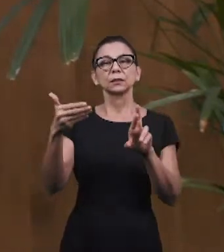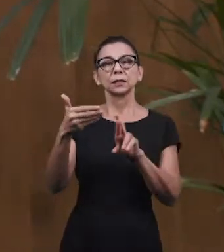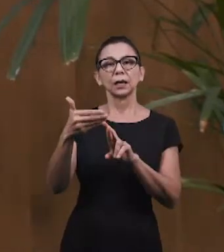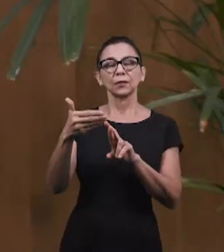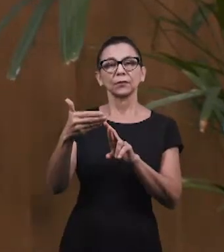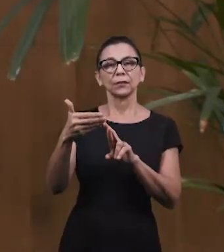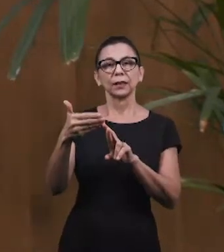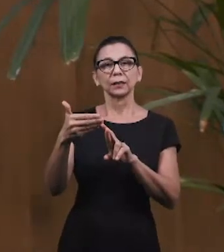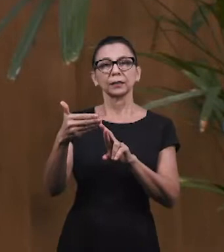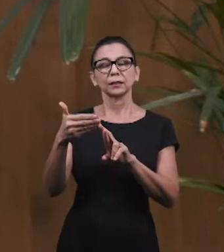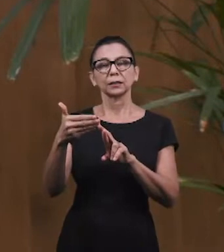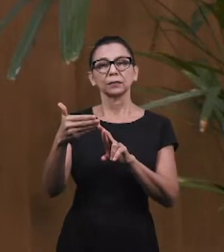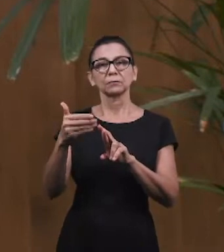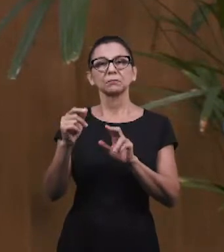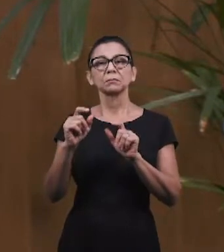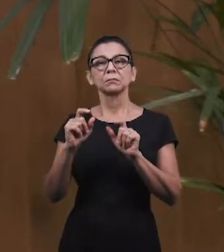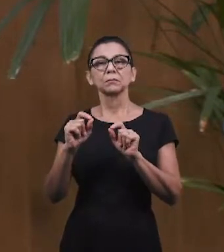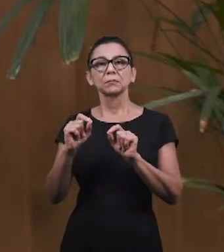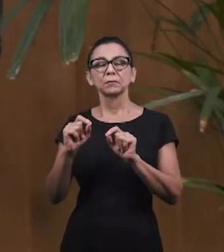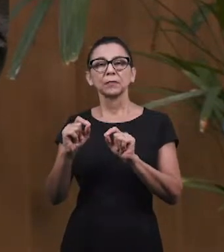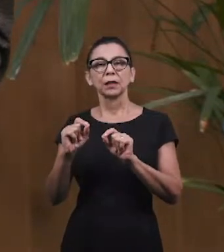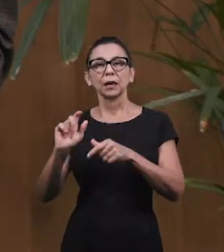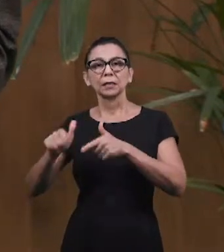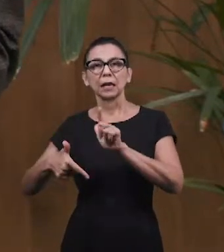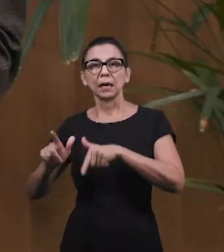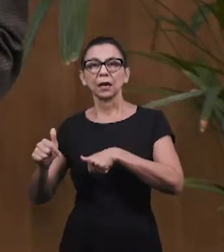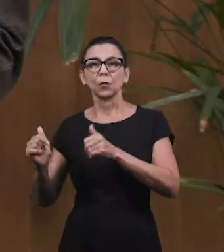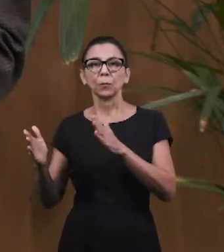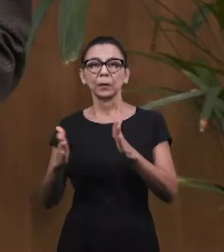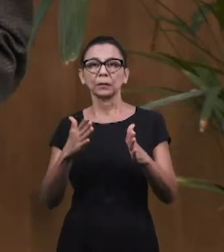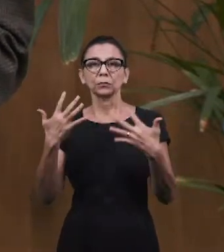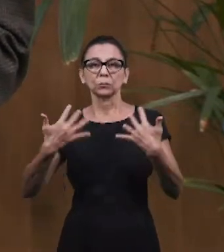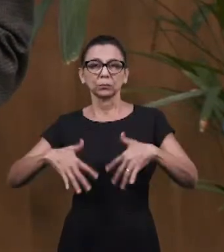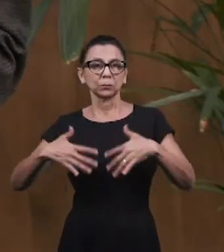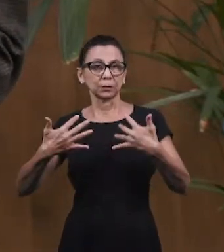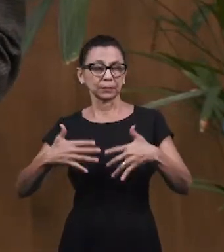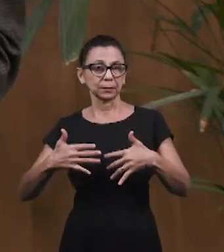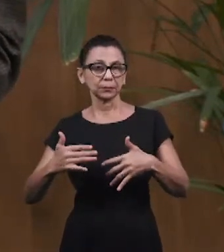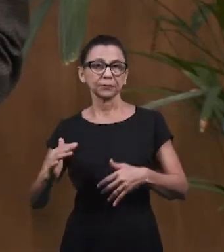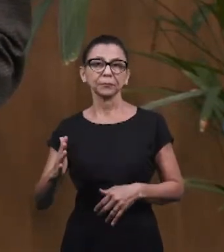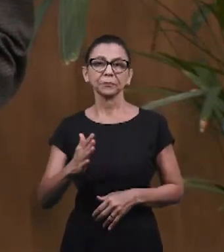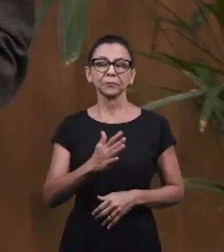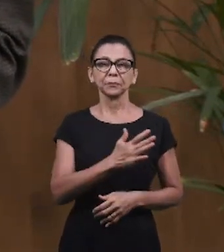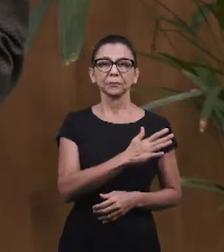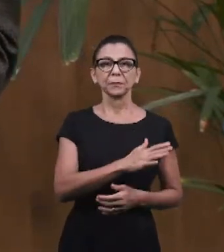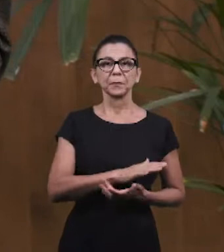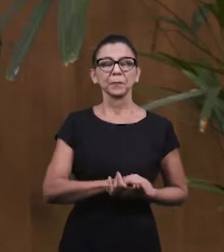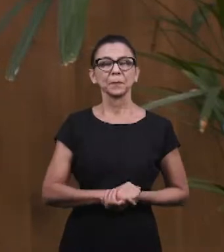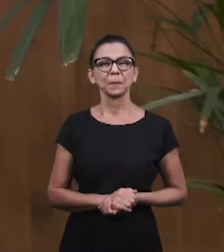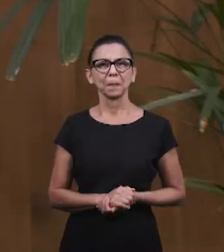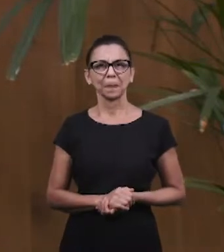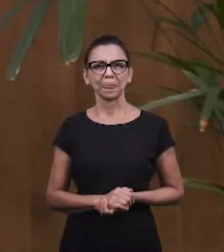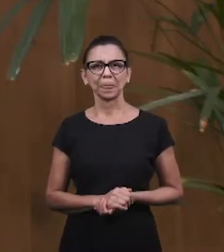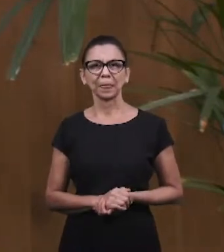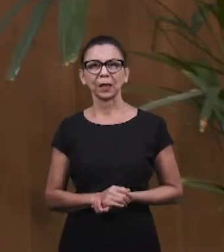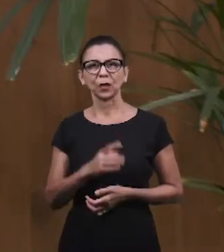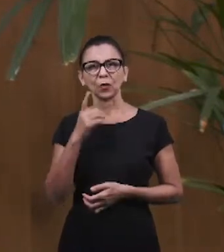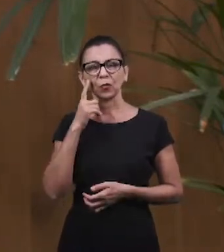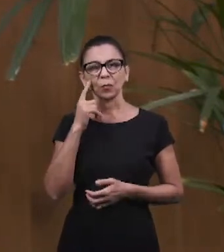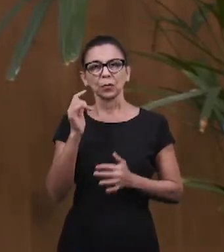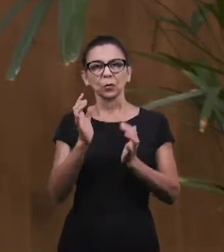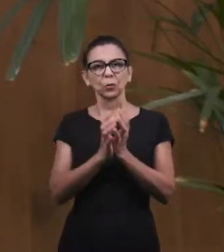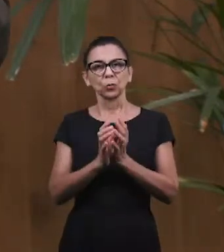Muito bem, essa resposta aqui, ela será dada por um ungido que faz parte do grupo de Ciência e